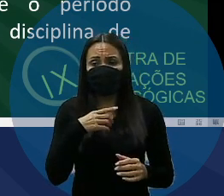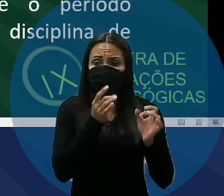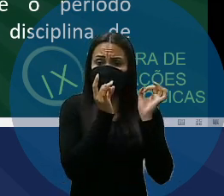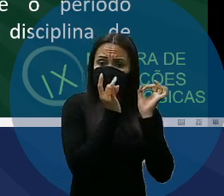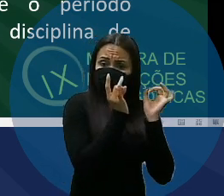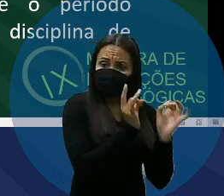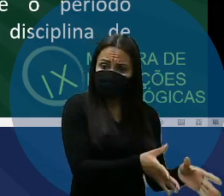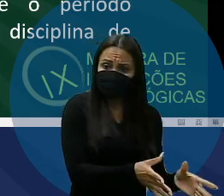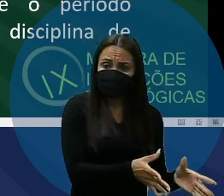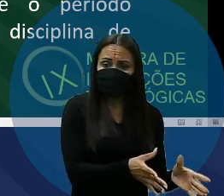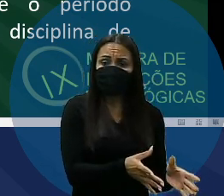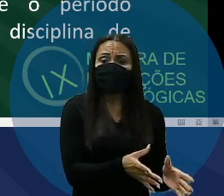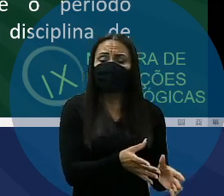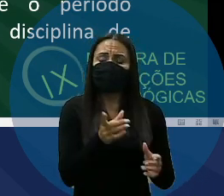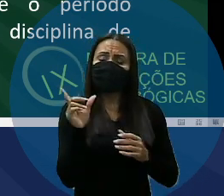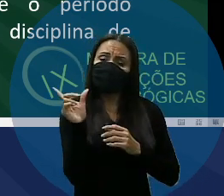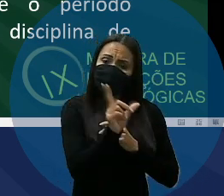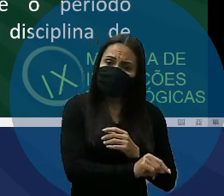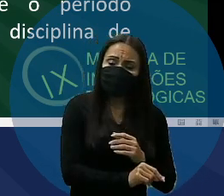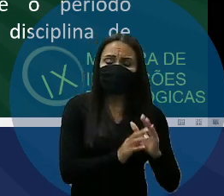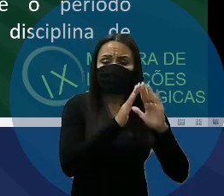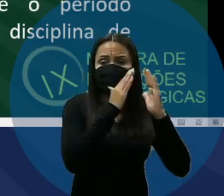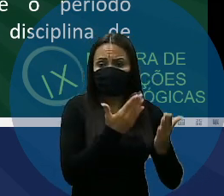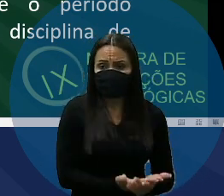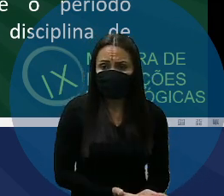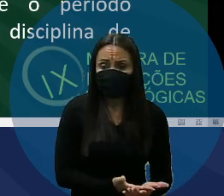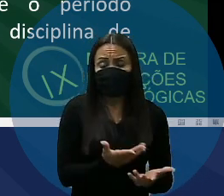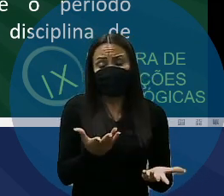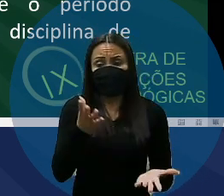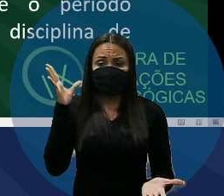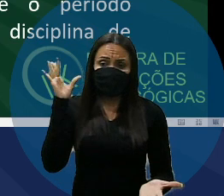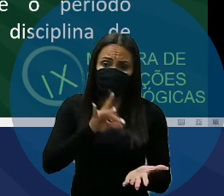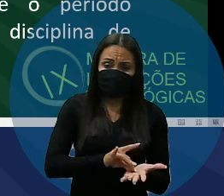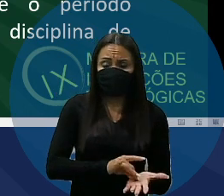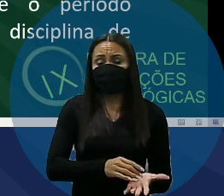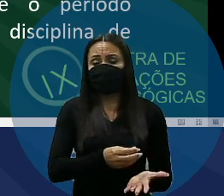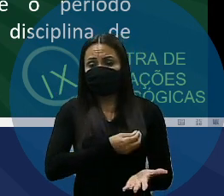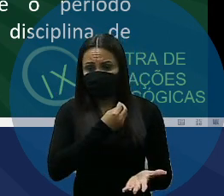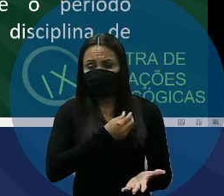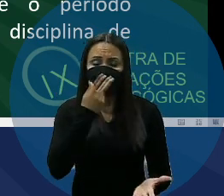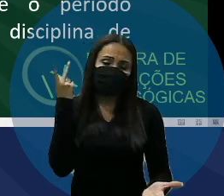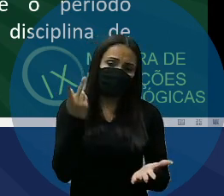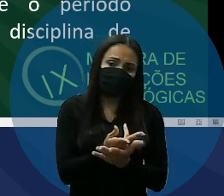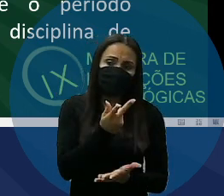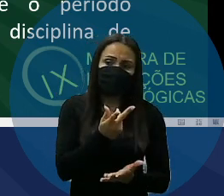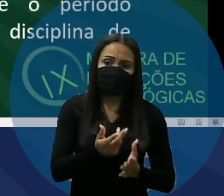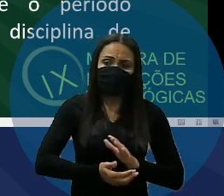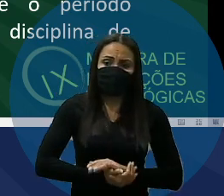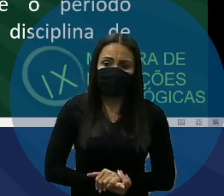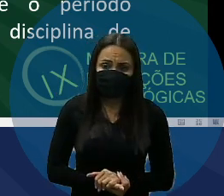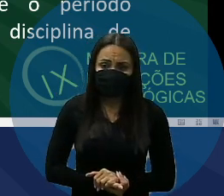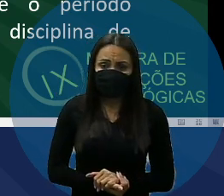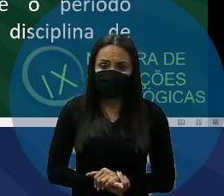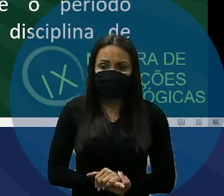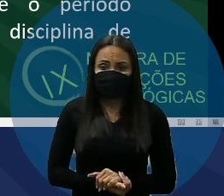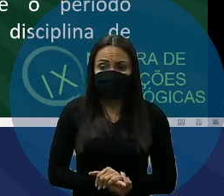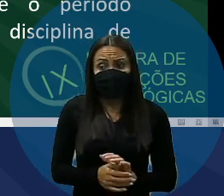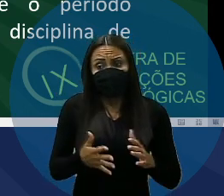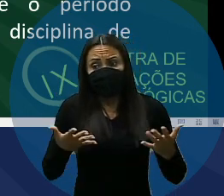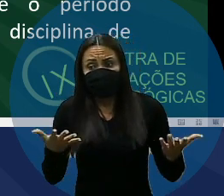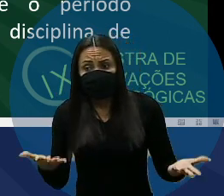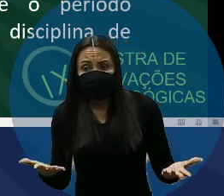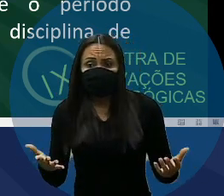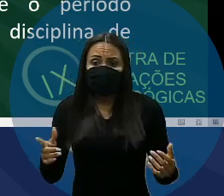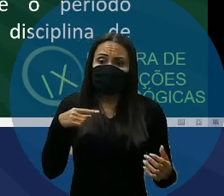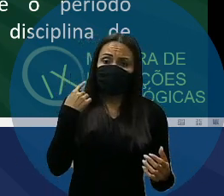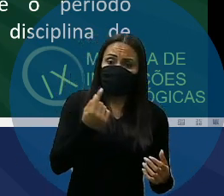escola para sustentar a família. Então, é uma realidade triste, mas é uma coisa que aconteceu, né? E aí, a gente